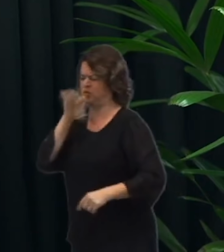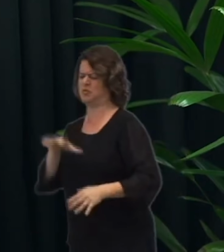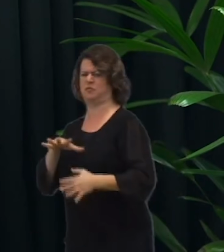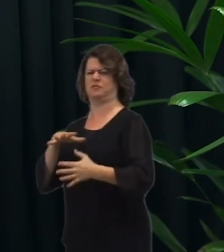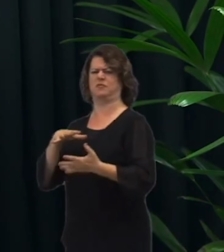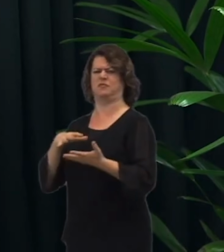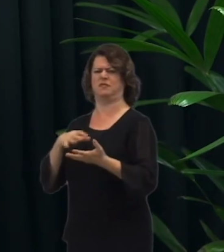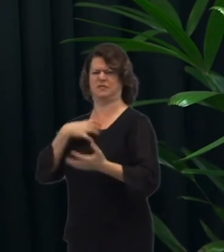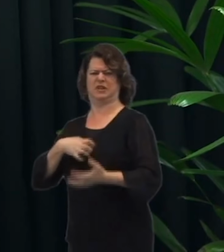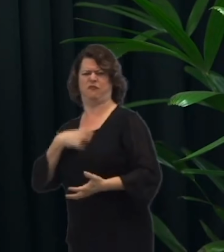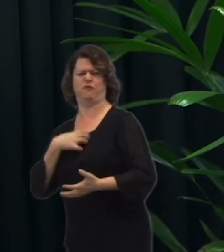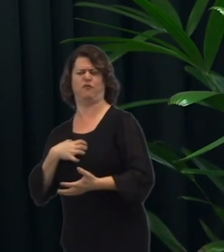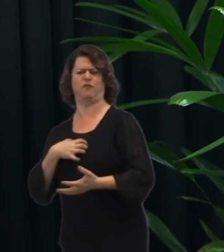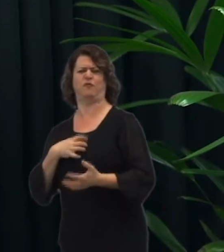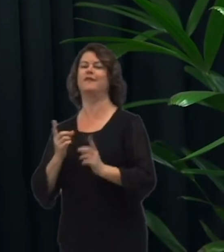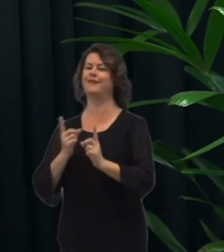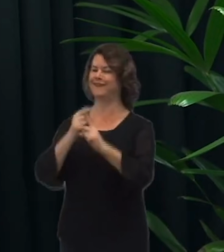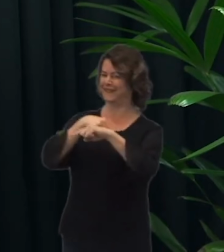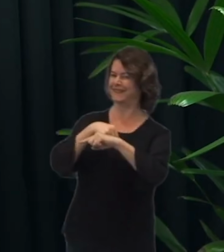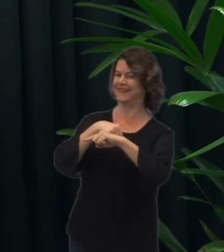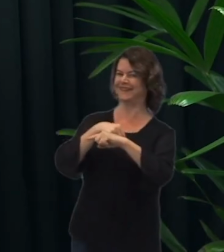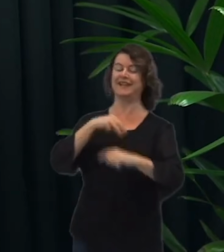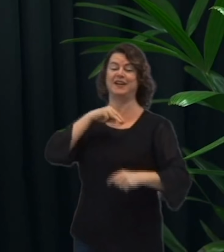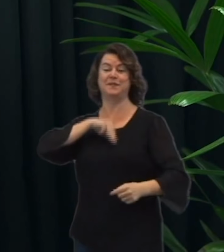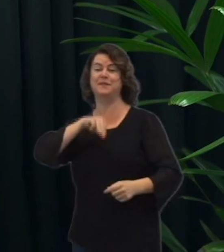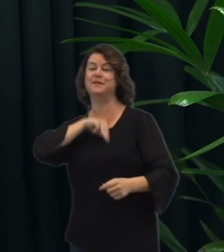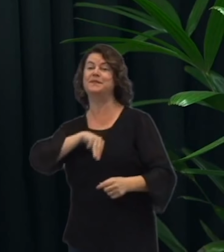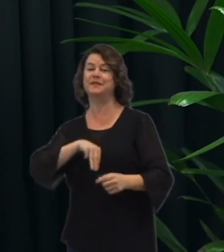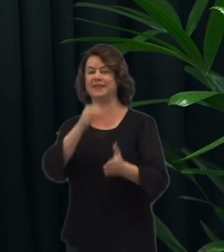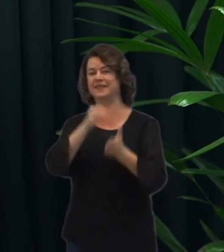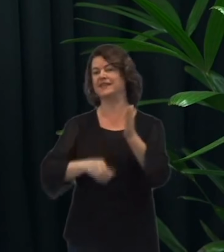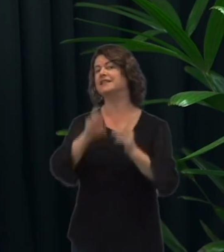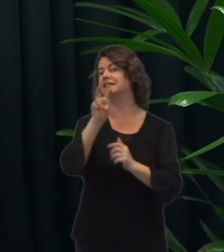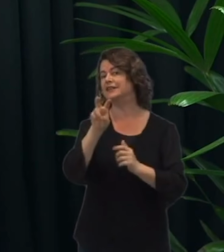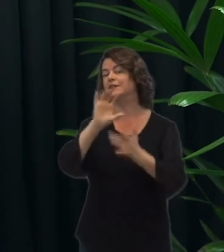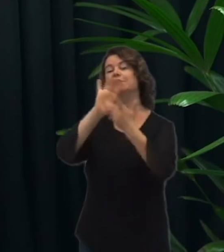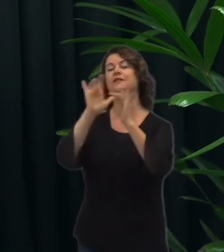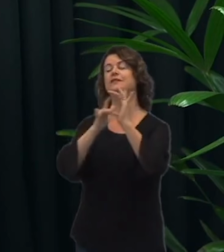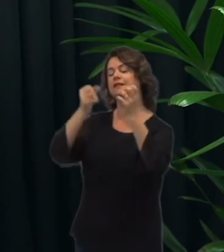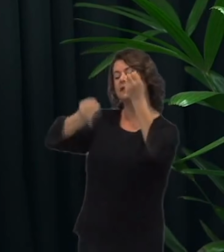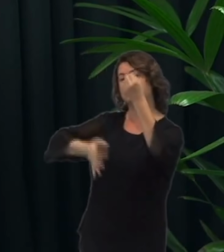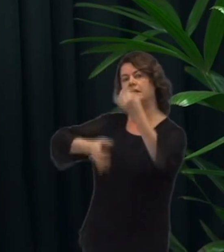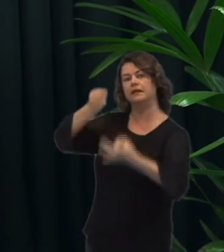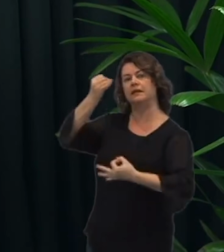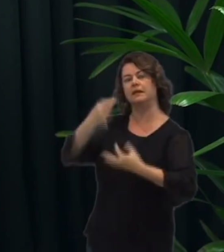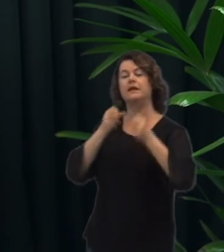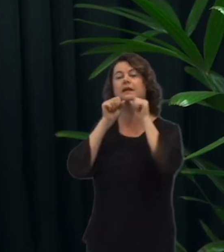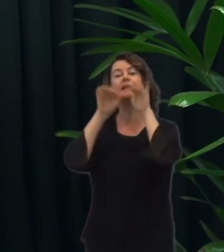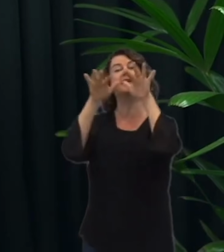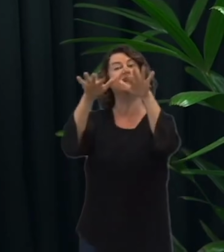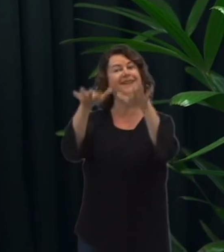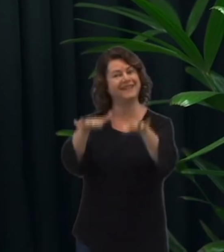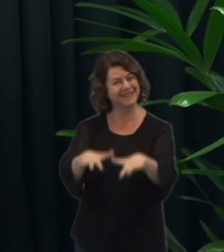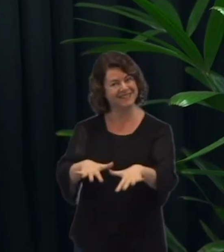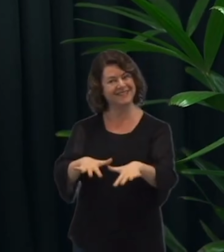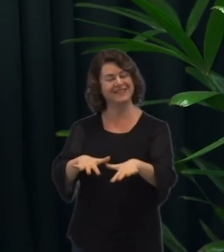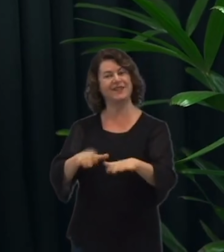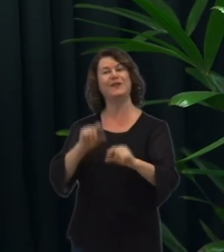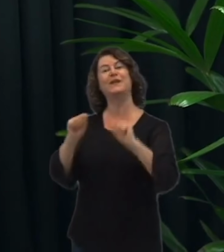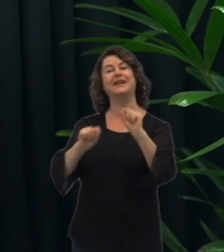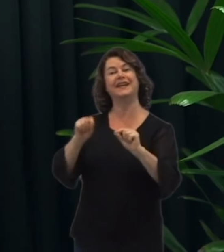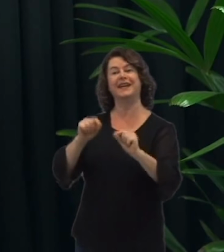rude e ser explosivo. Em Mateus 5, Jesus nos comenta sobre as bem-aventuranças. E